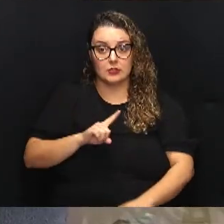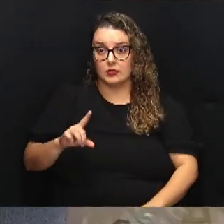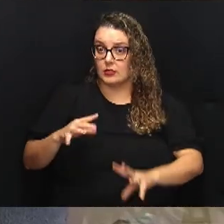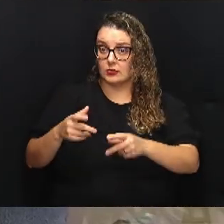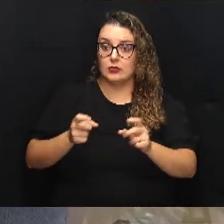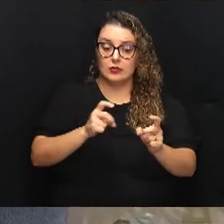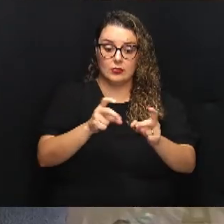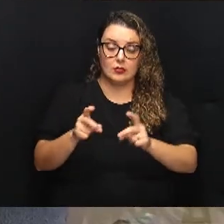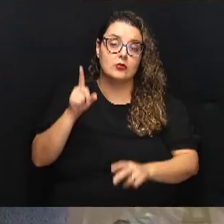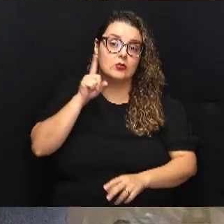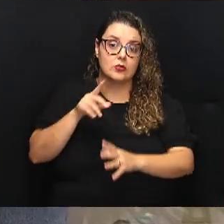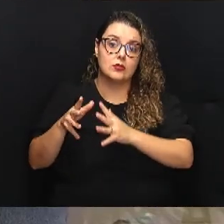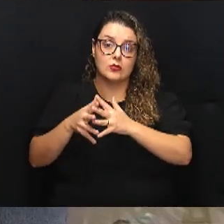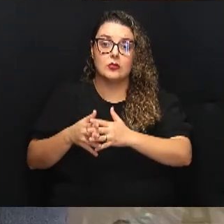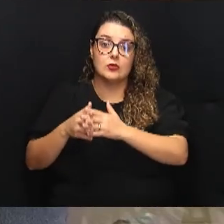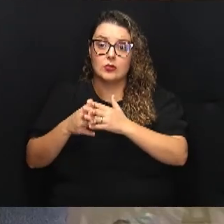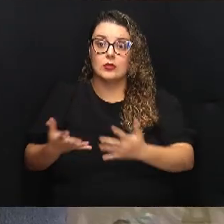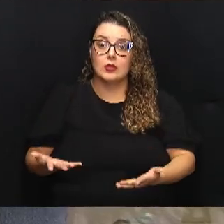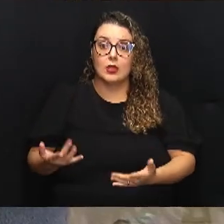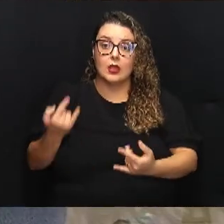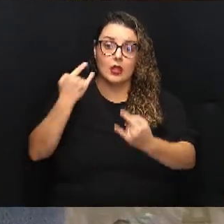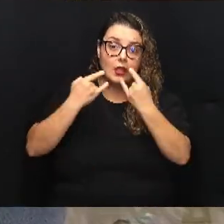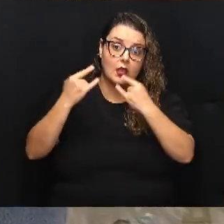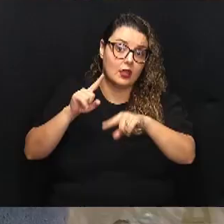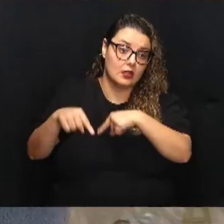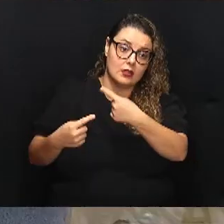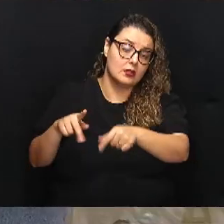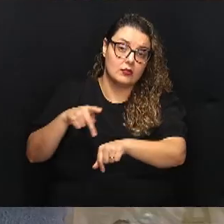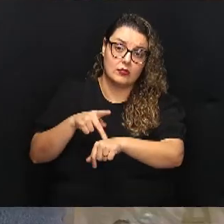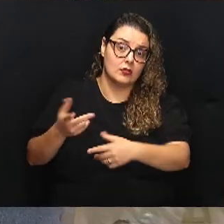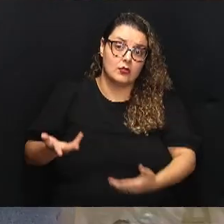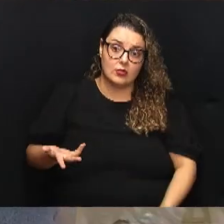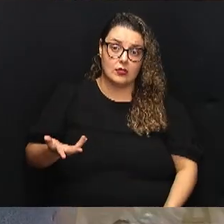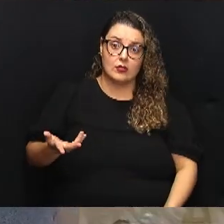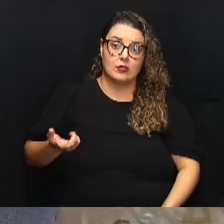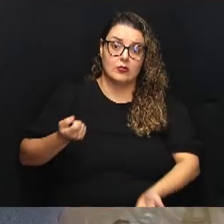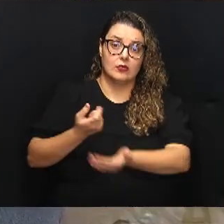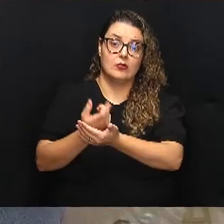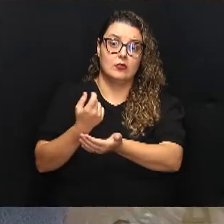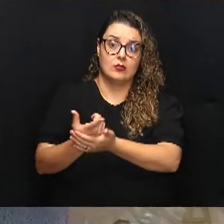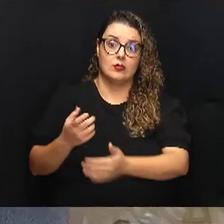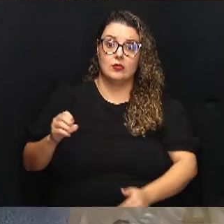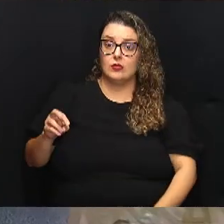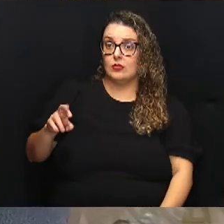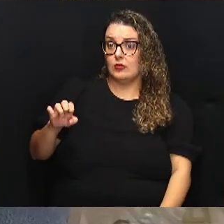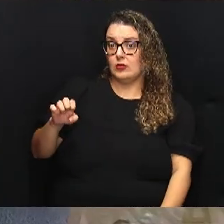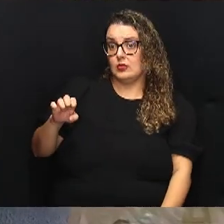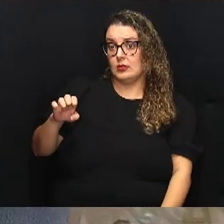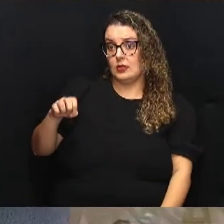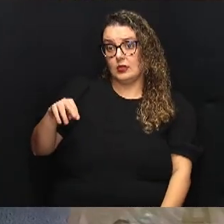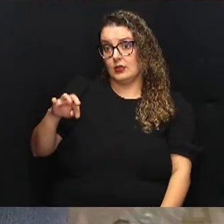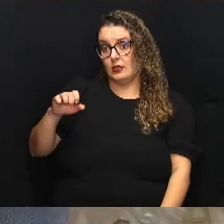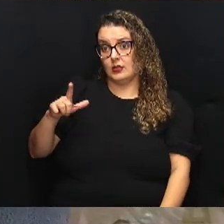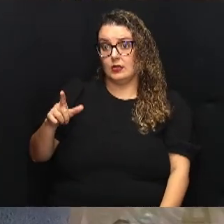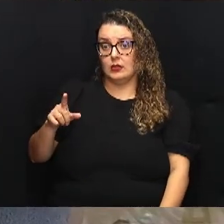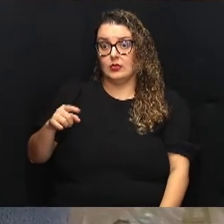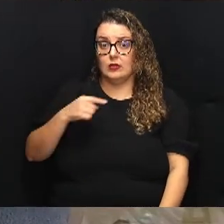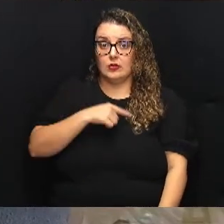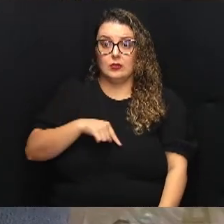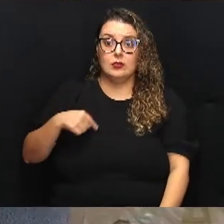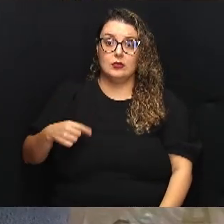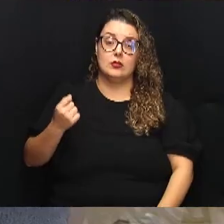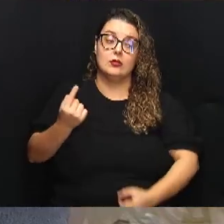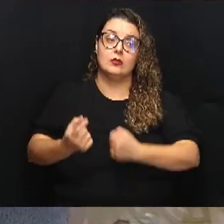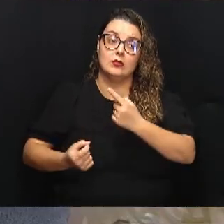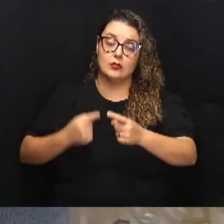vendido aos Estados Unidos é o mercado comprador oriental chinês. Então, são algumas preocupações que